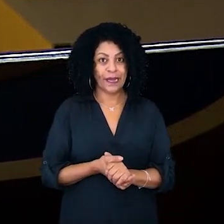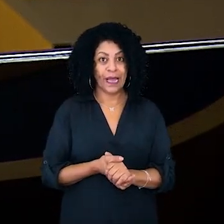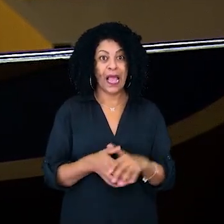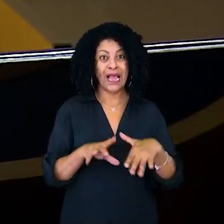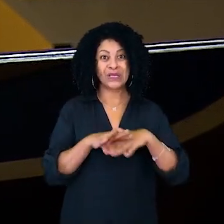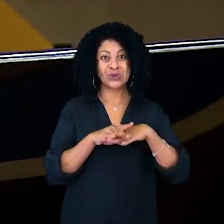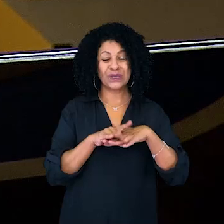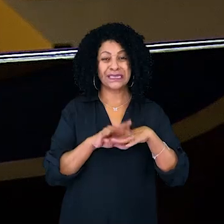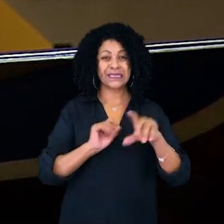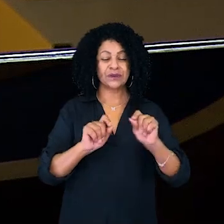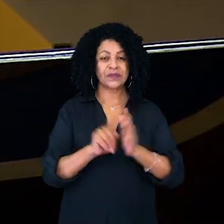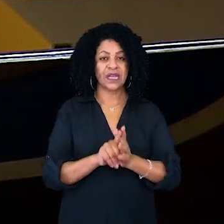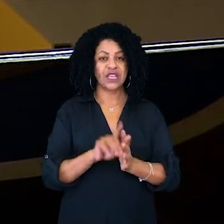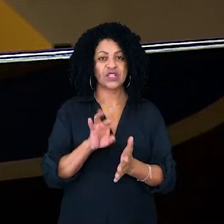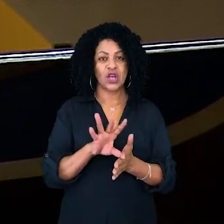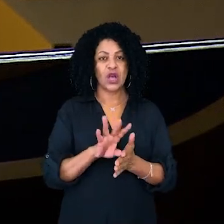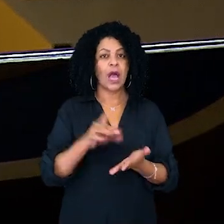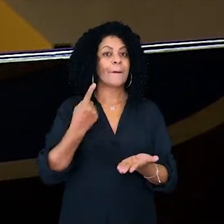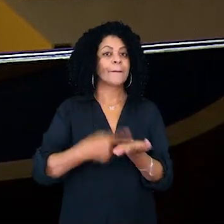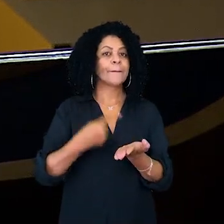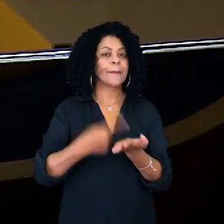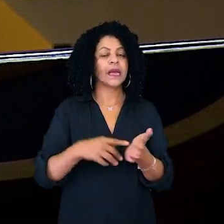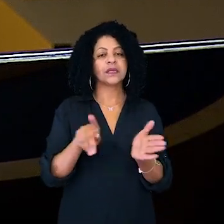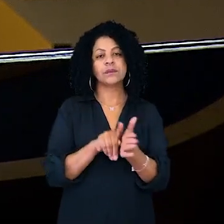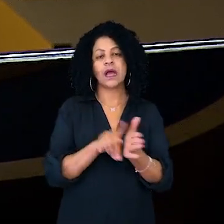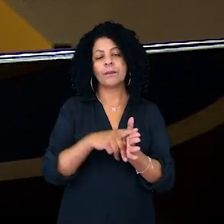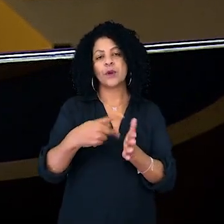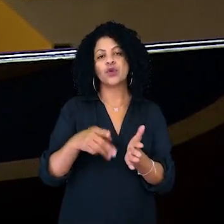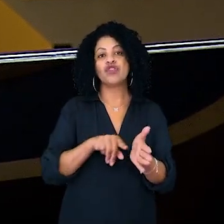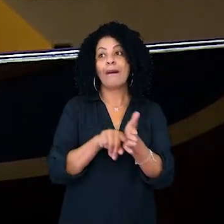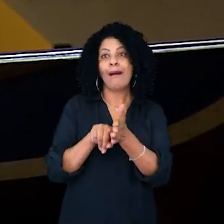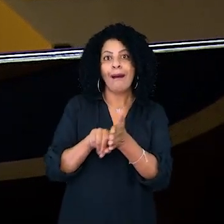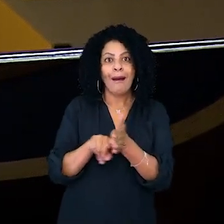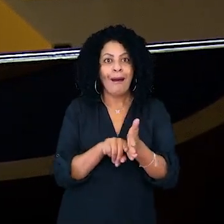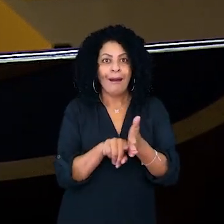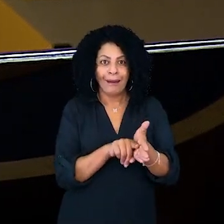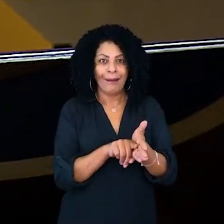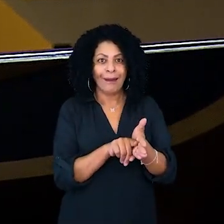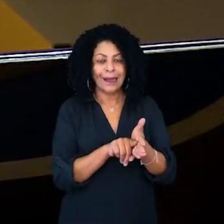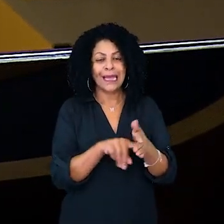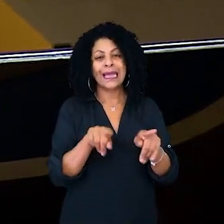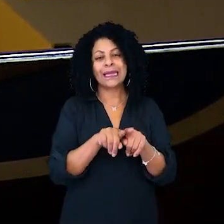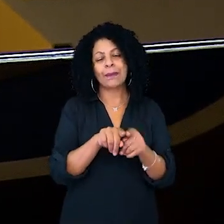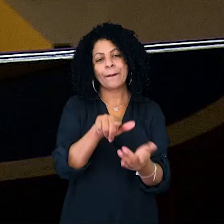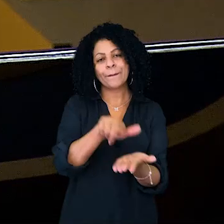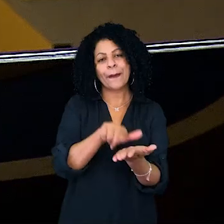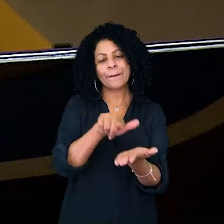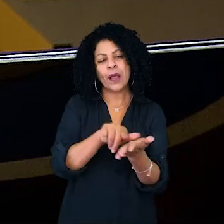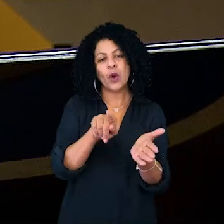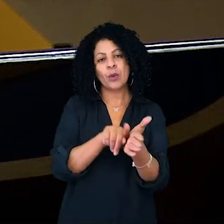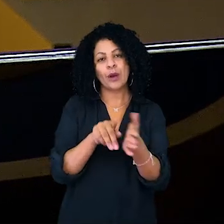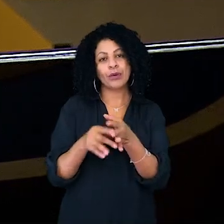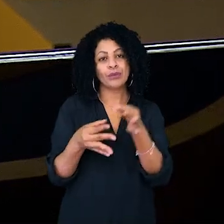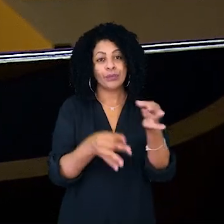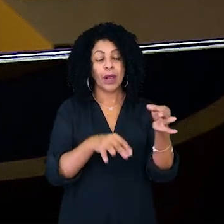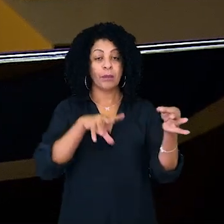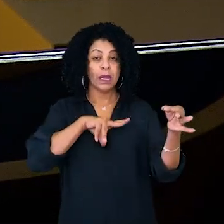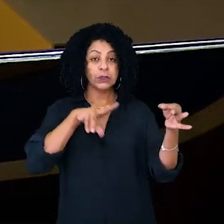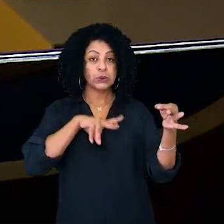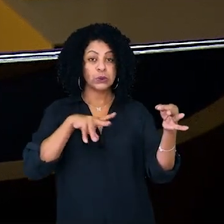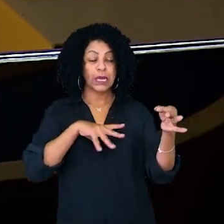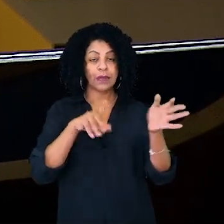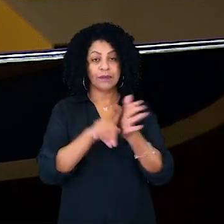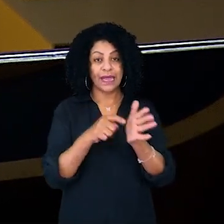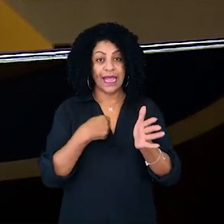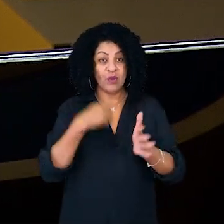a alegada doença são o agendamento de perícia no INSS e atestado médico particular, o